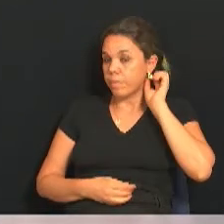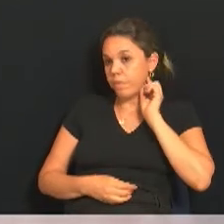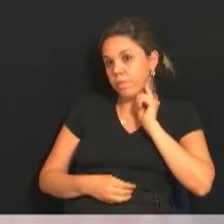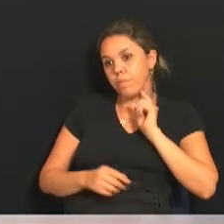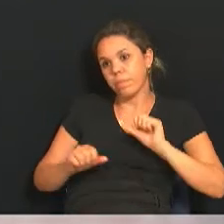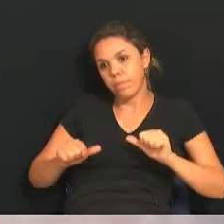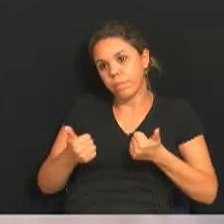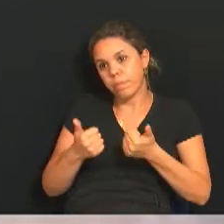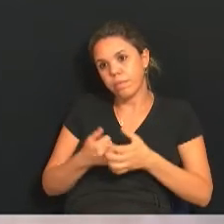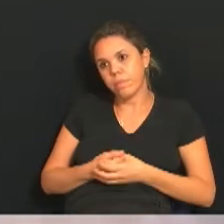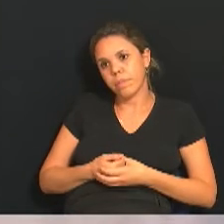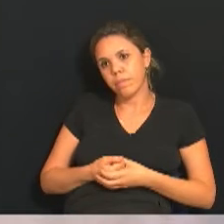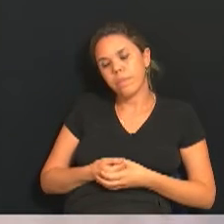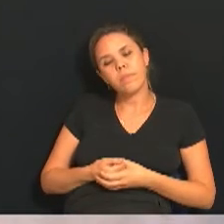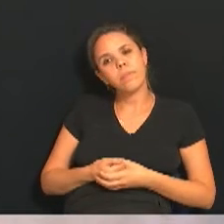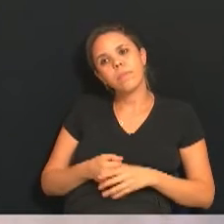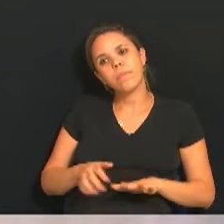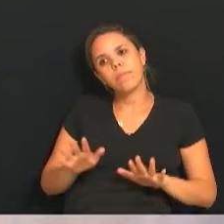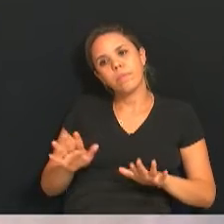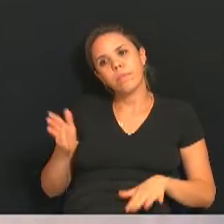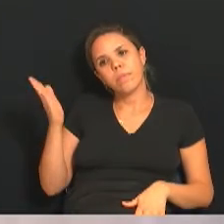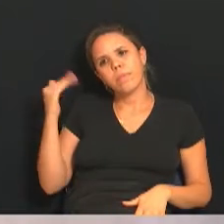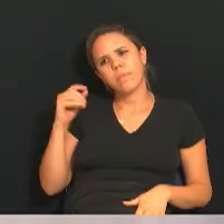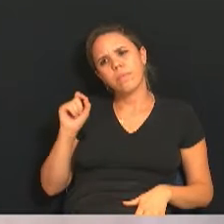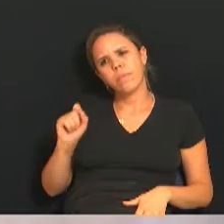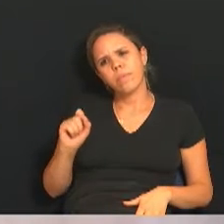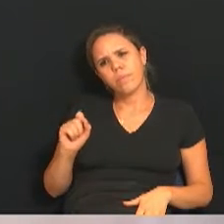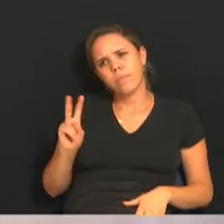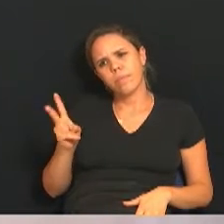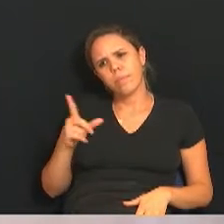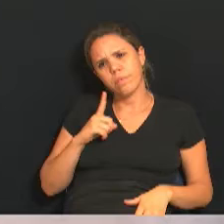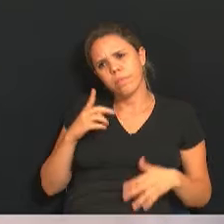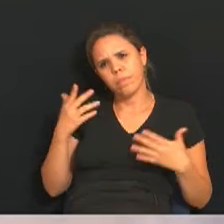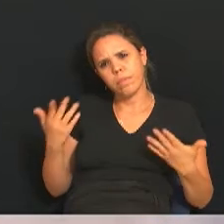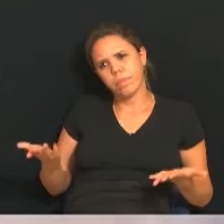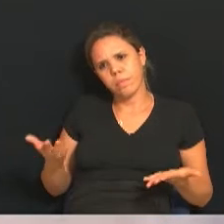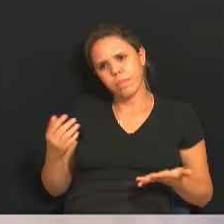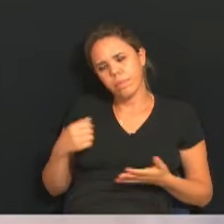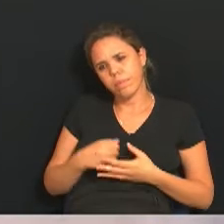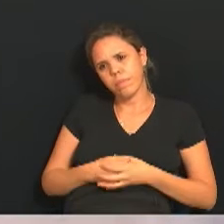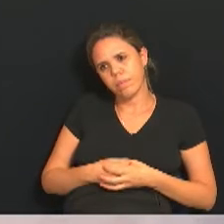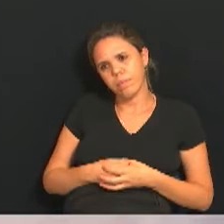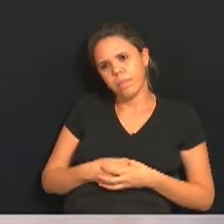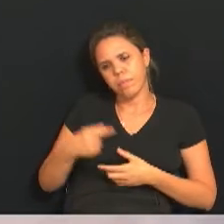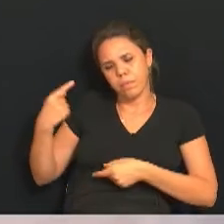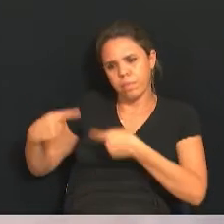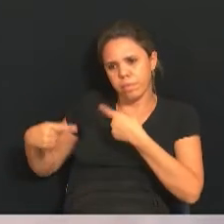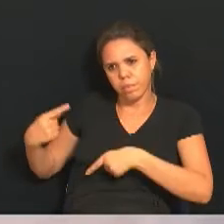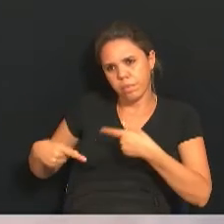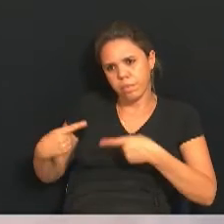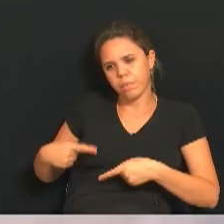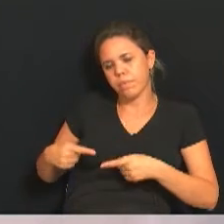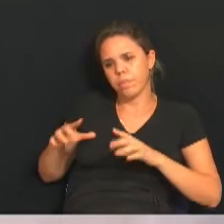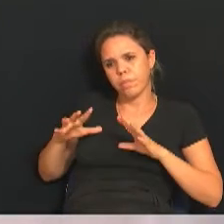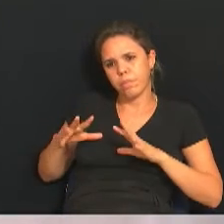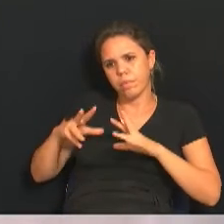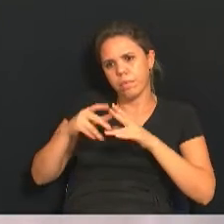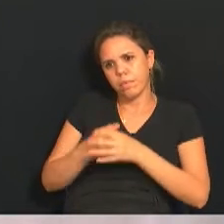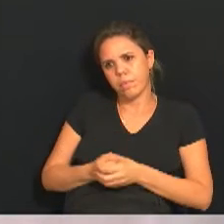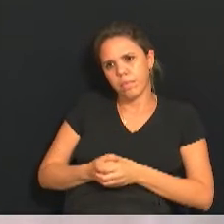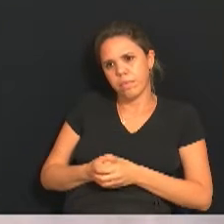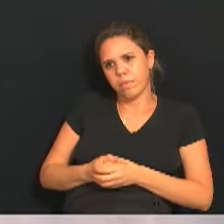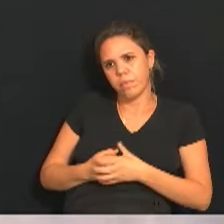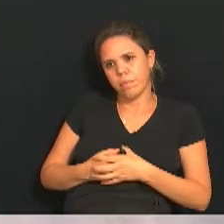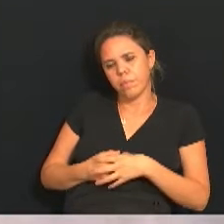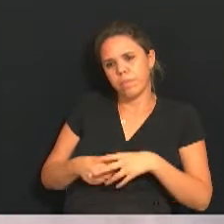positivo. Porém, a gente sabe que sempre haverá uma discussão pública, né, a esse